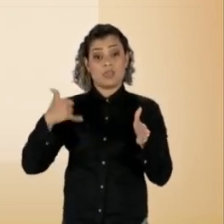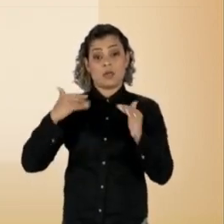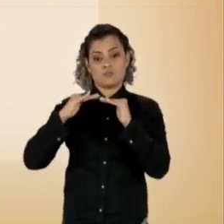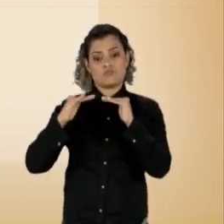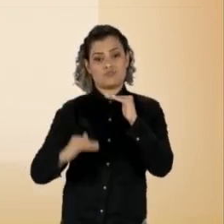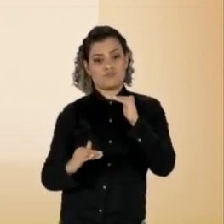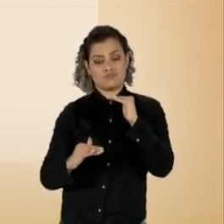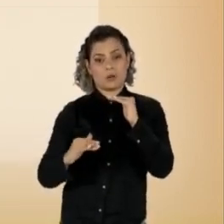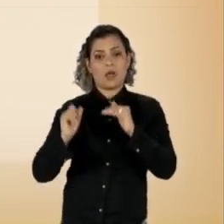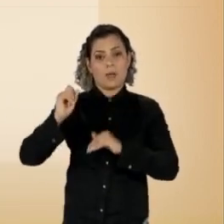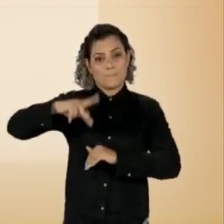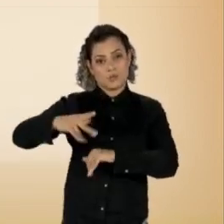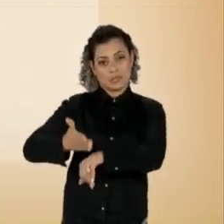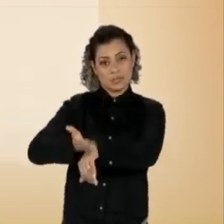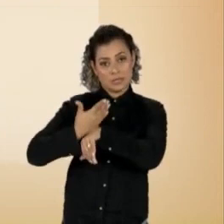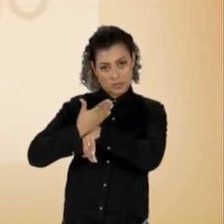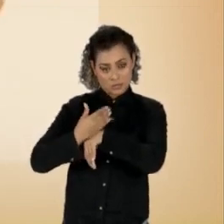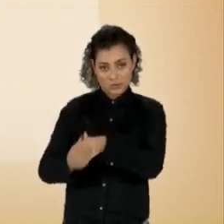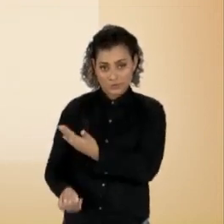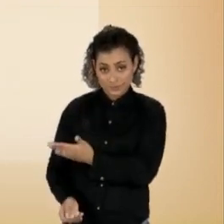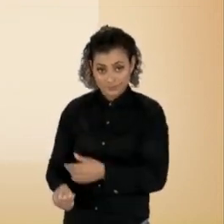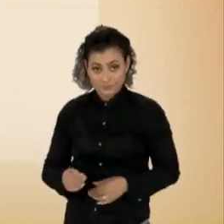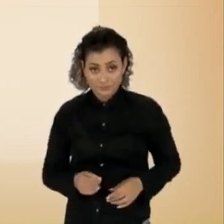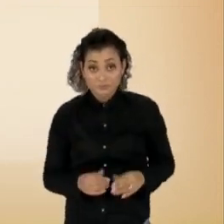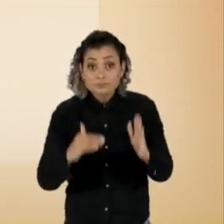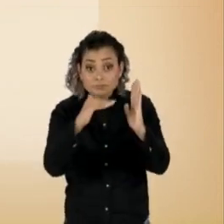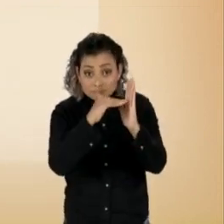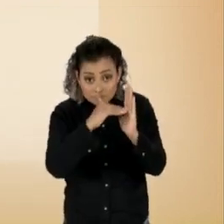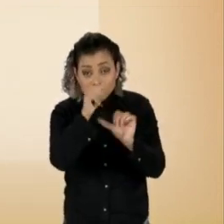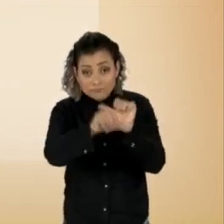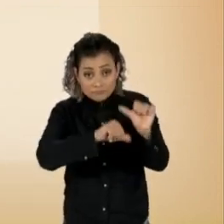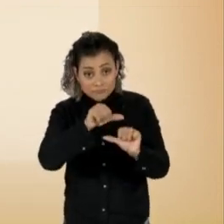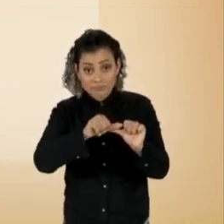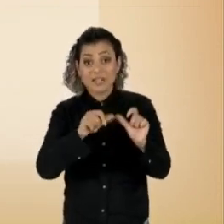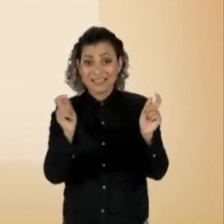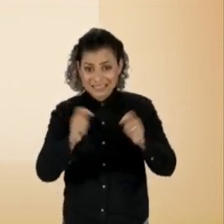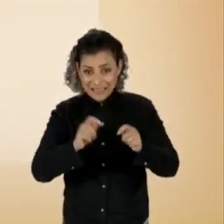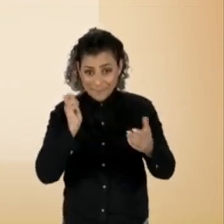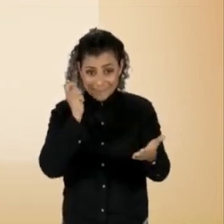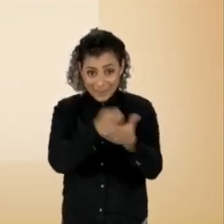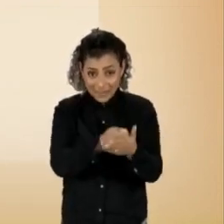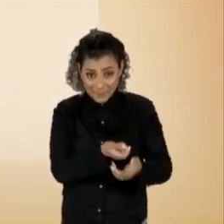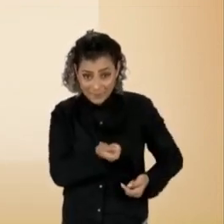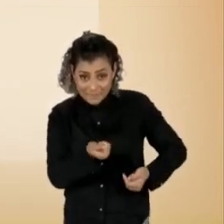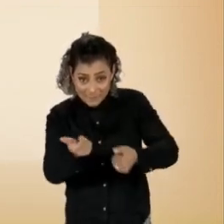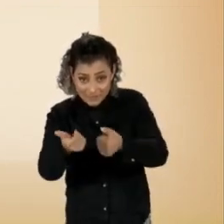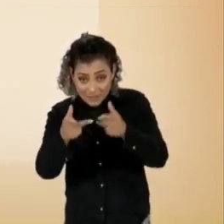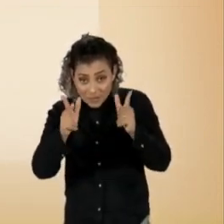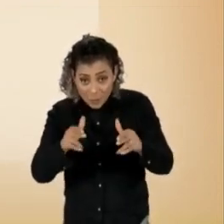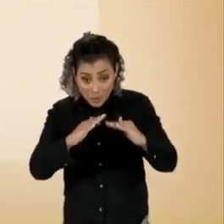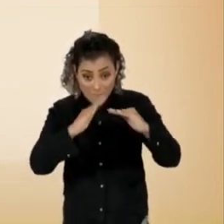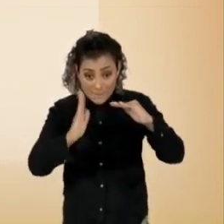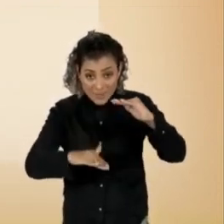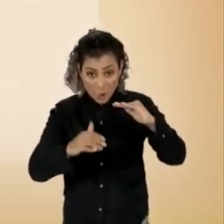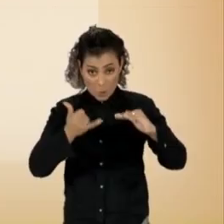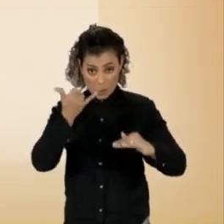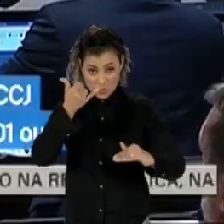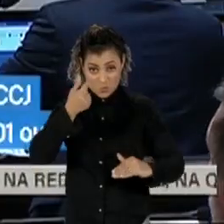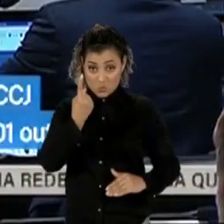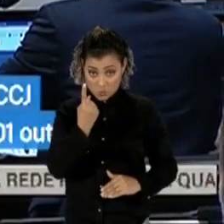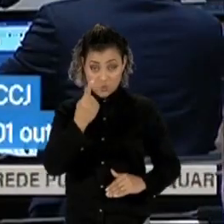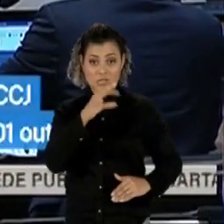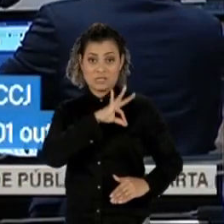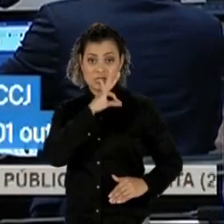para aposentadoria com as mudanças feitas no senado não será mais possível o pagamento de benefícios com valor menor a um salário